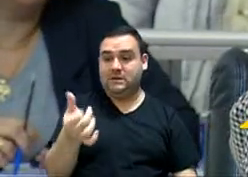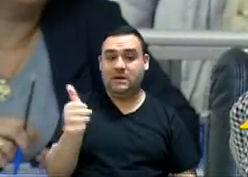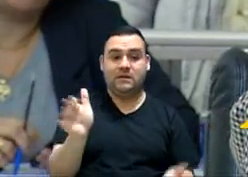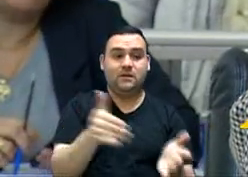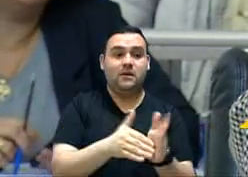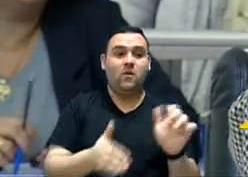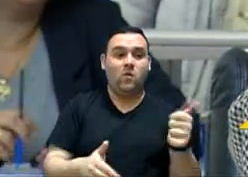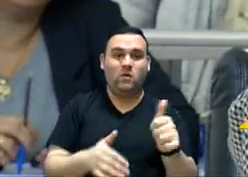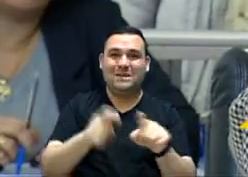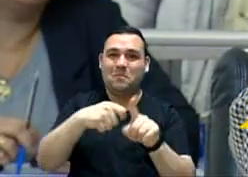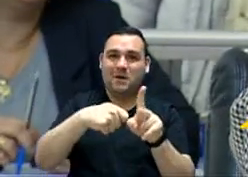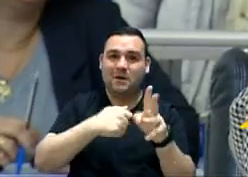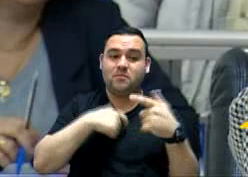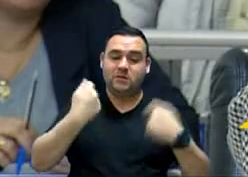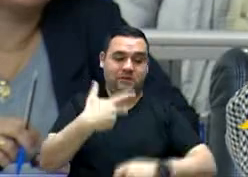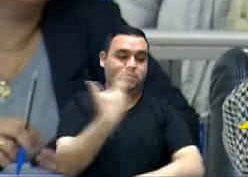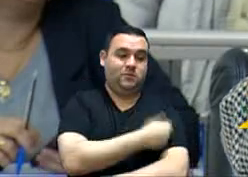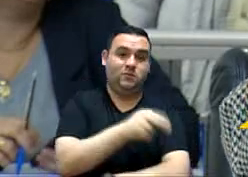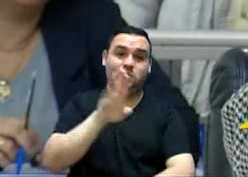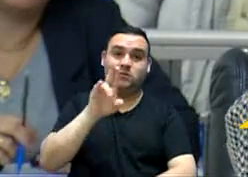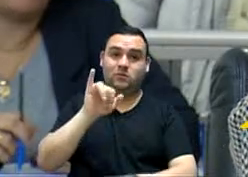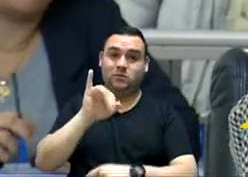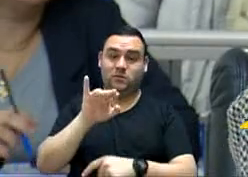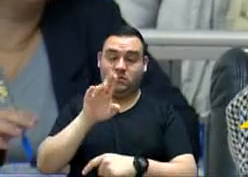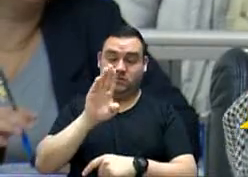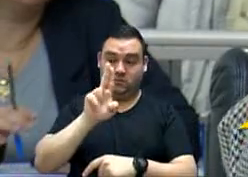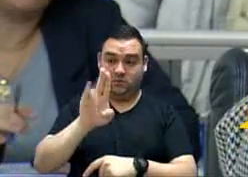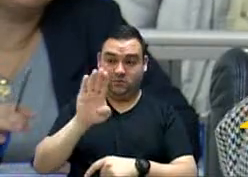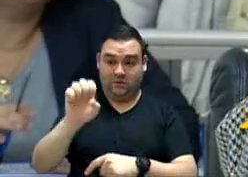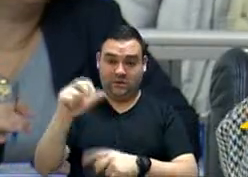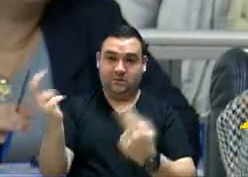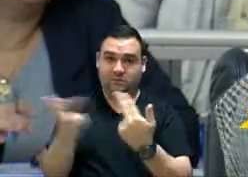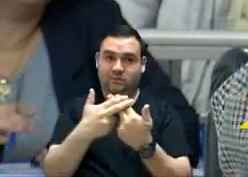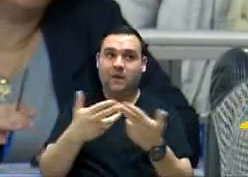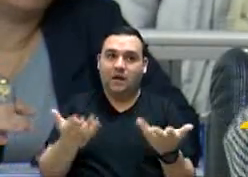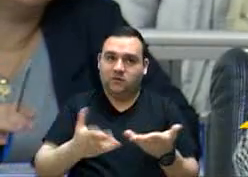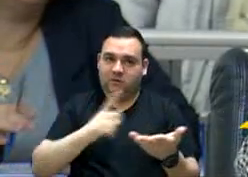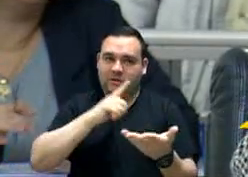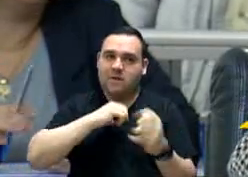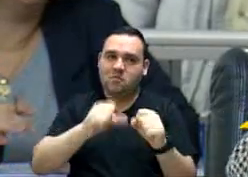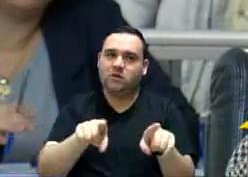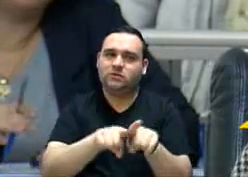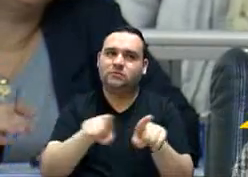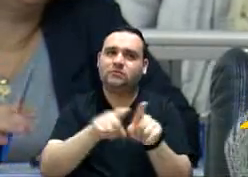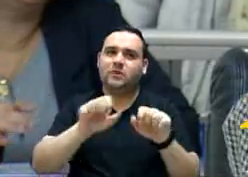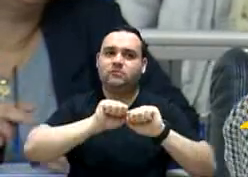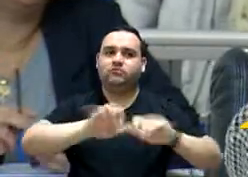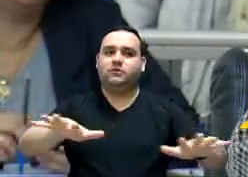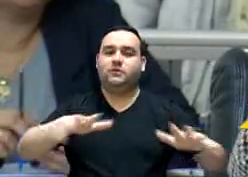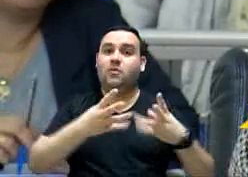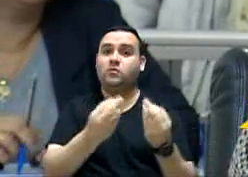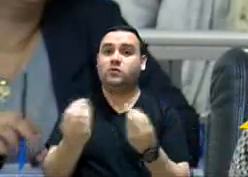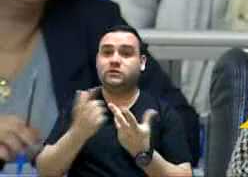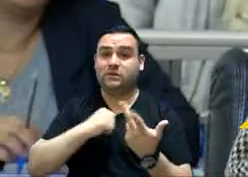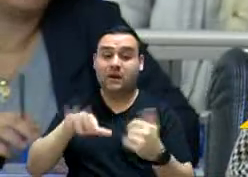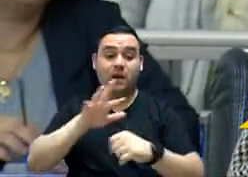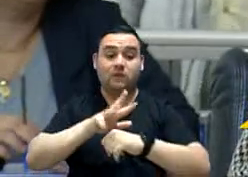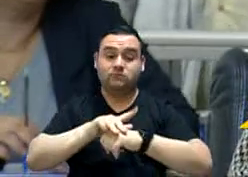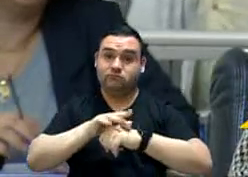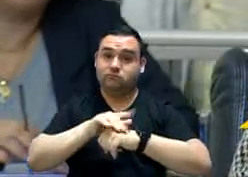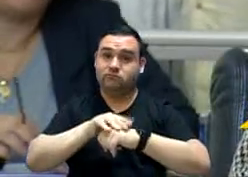a 11 meses deve ser vacinada nas UBS, não, que não estava tendo. Agora tem e pode virar uma epidemia. É uma